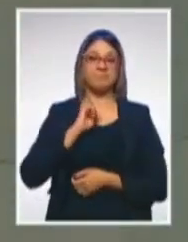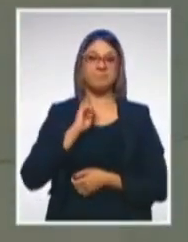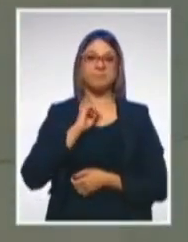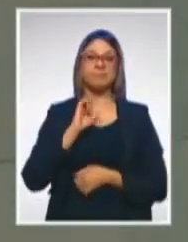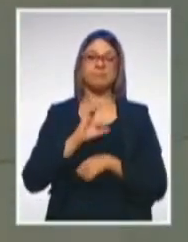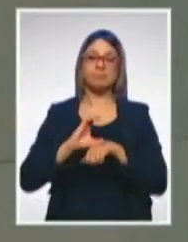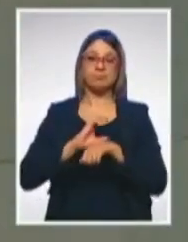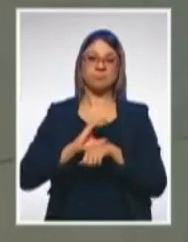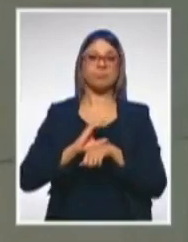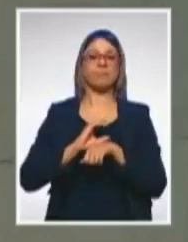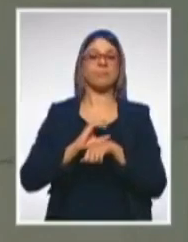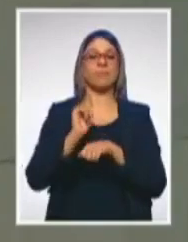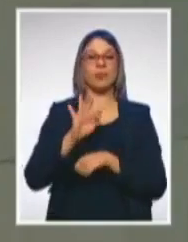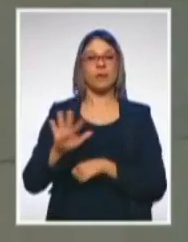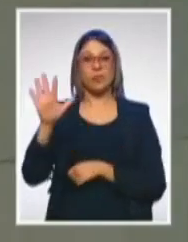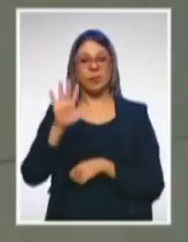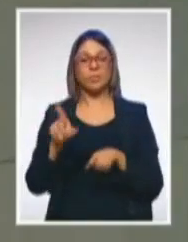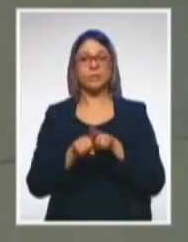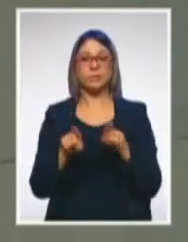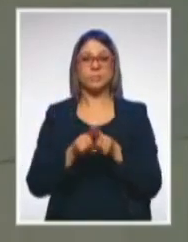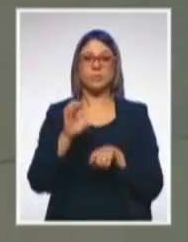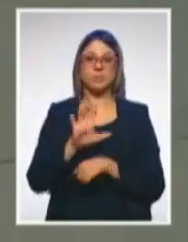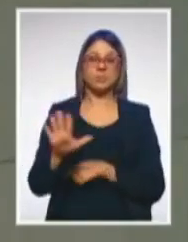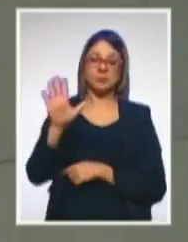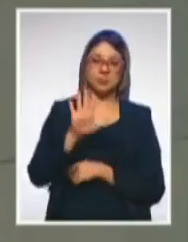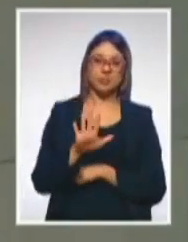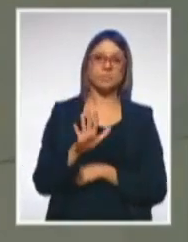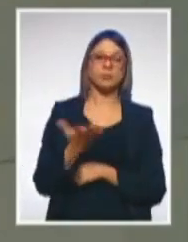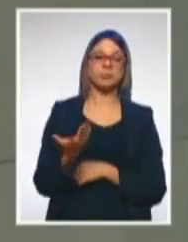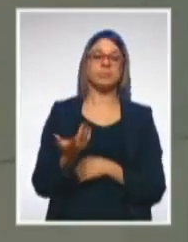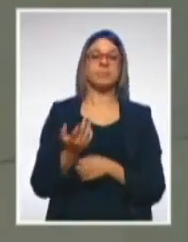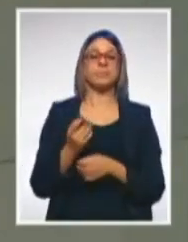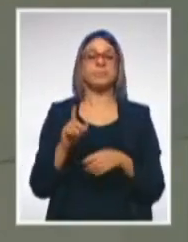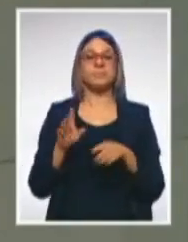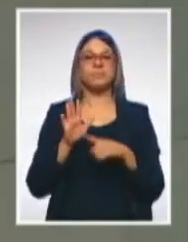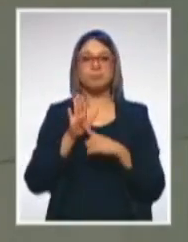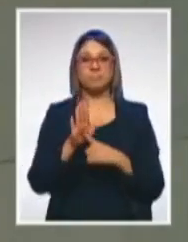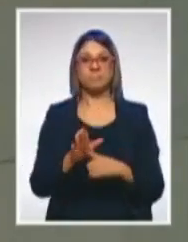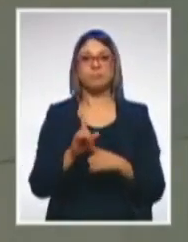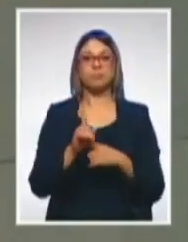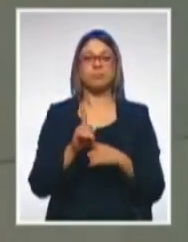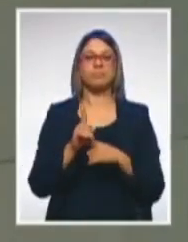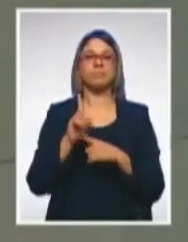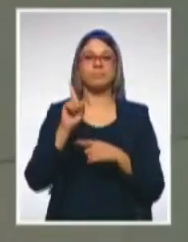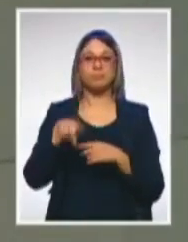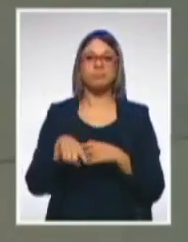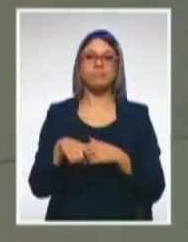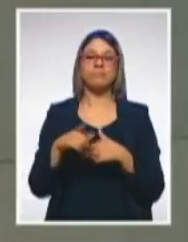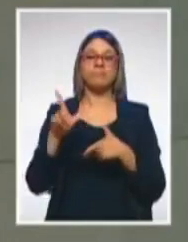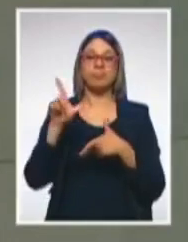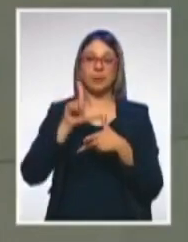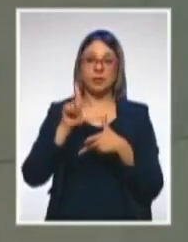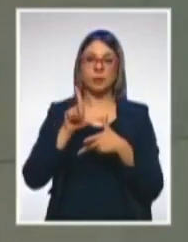Federal e a Constituição Estadual como contribuição do Poder Legislativo ao governo que ora se